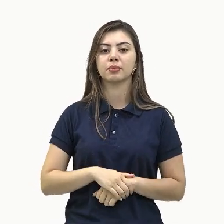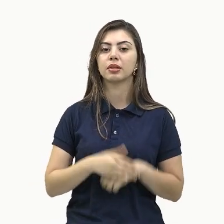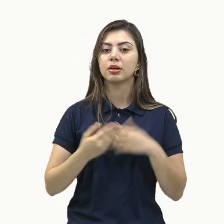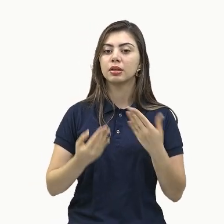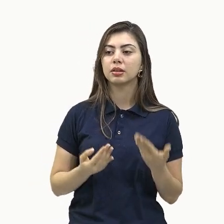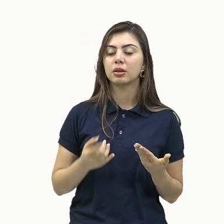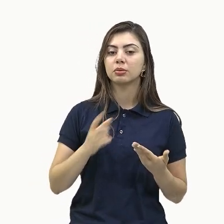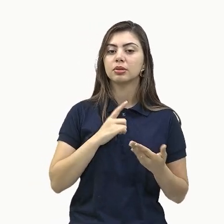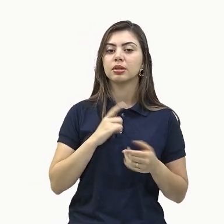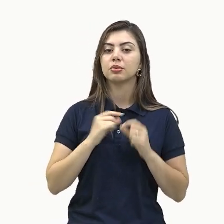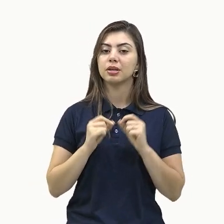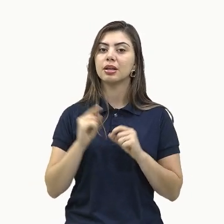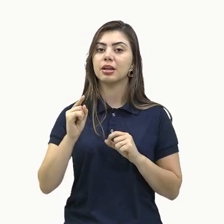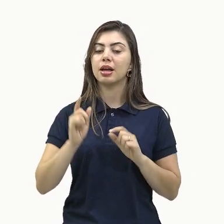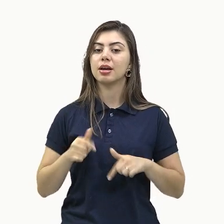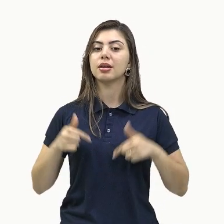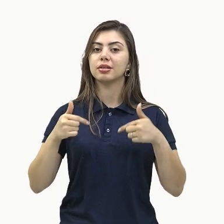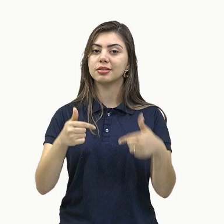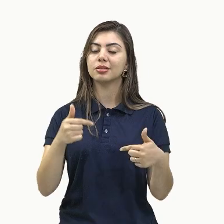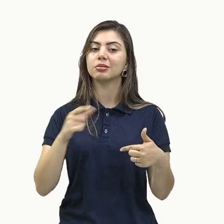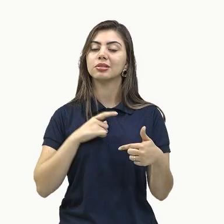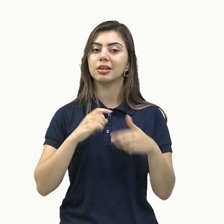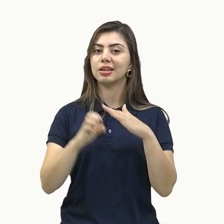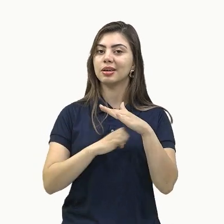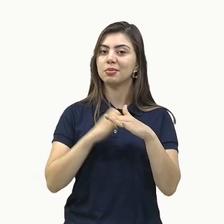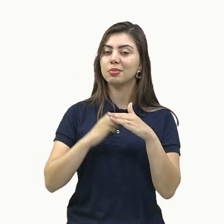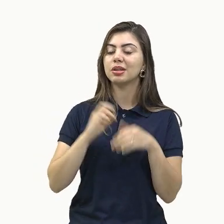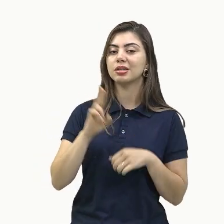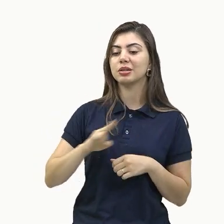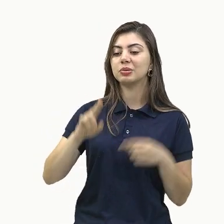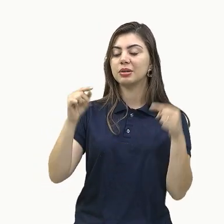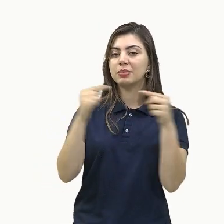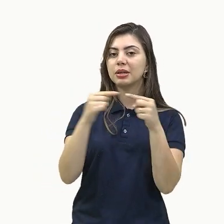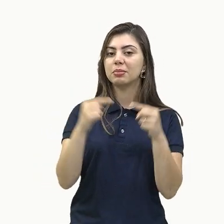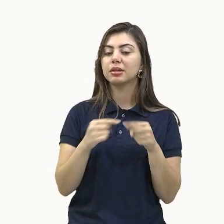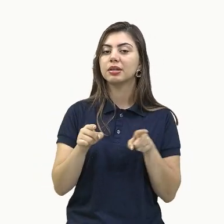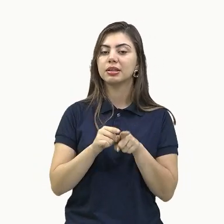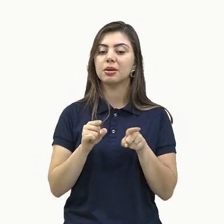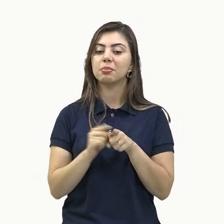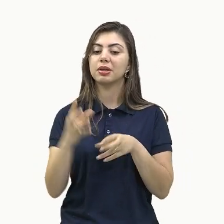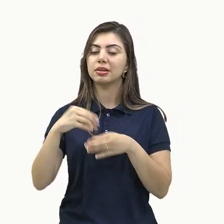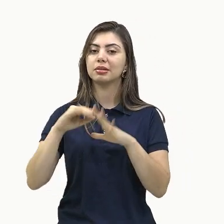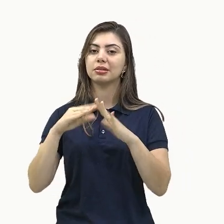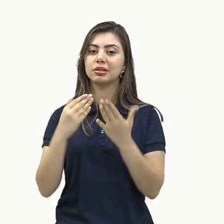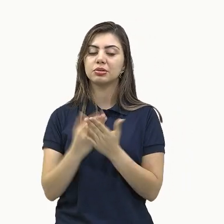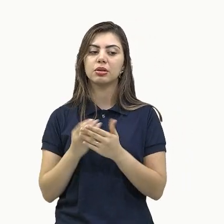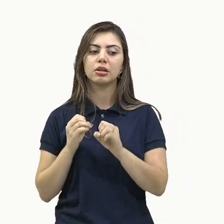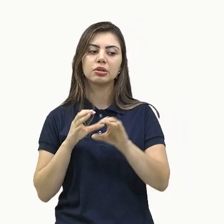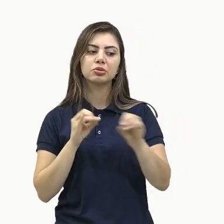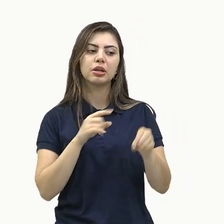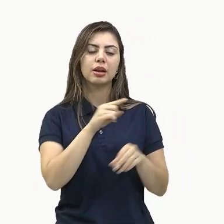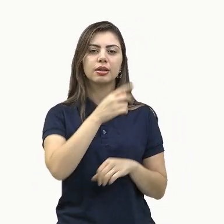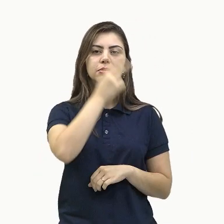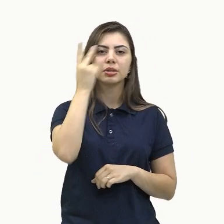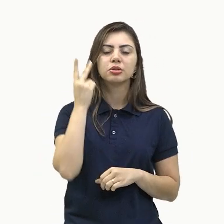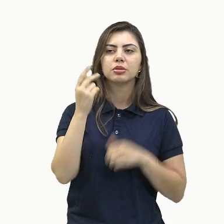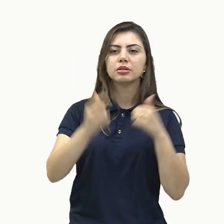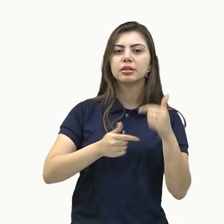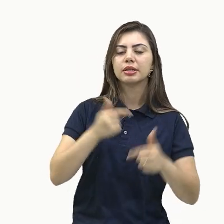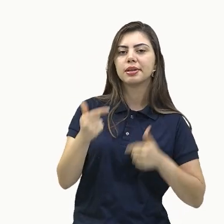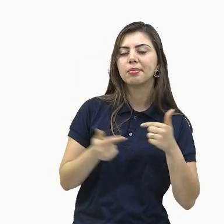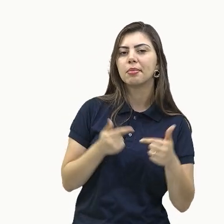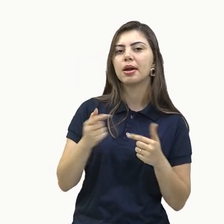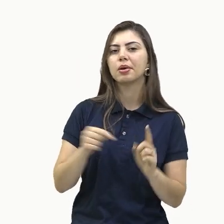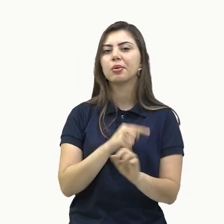ensinadas na escola, a fim de conscientizar funcionários em seu ambiente de trabalho, tendo como objetivo a redução de